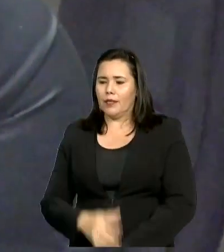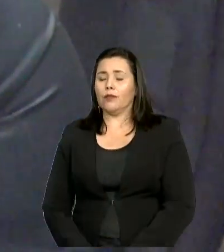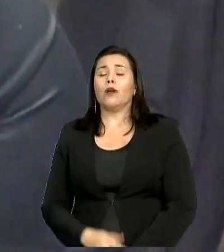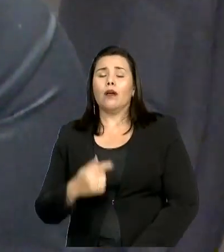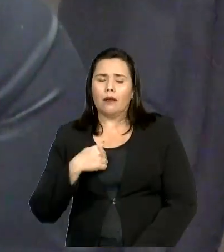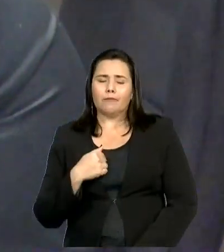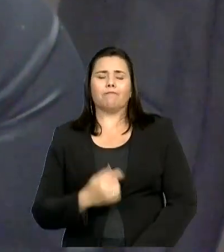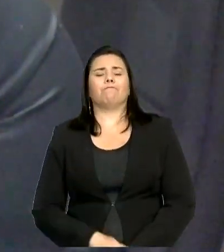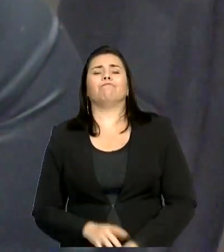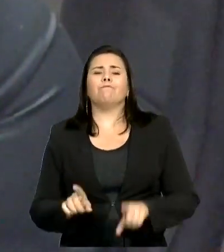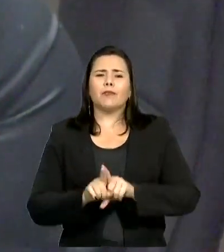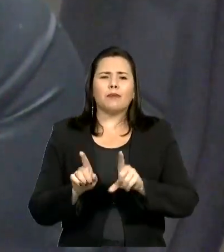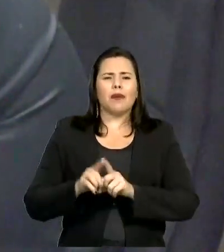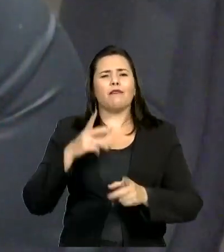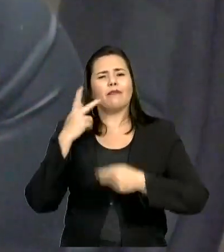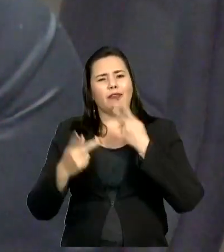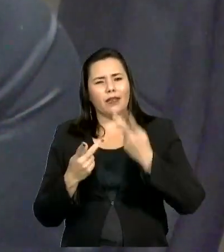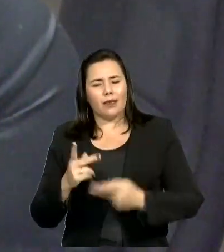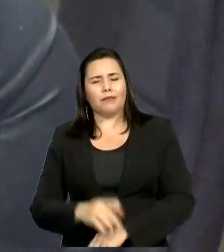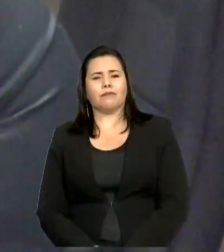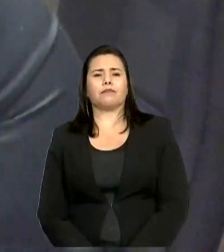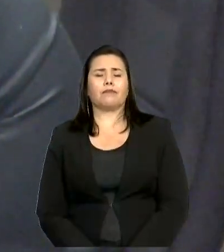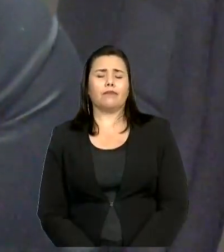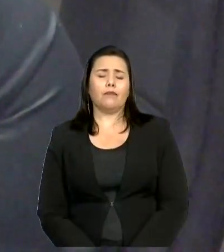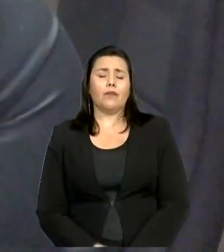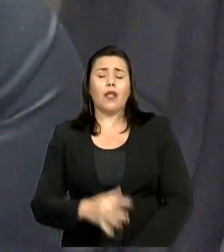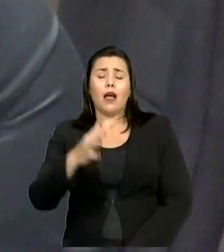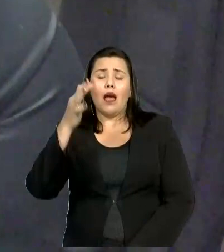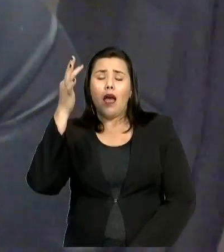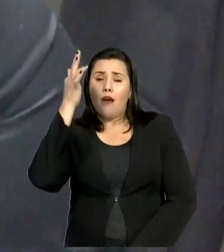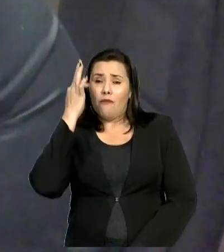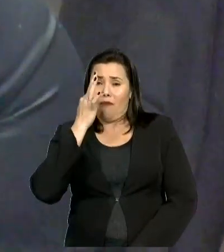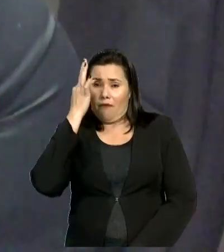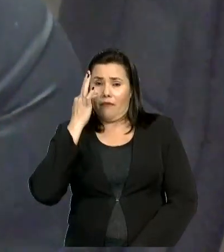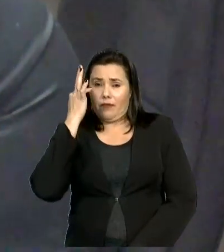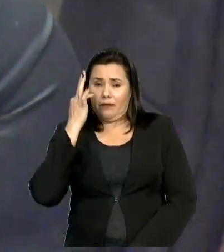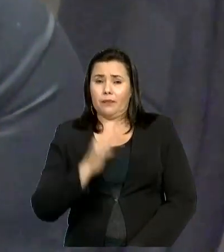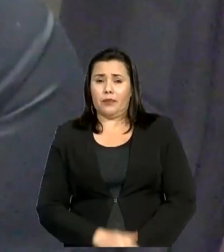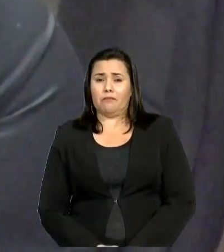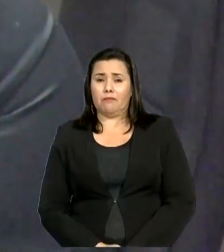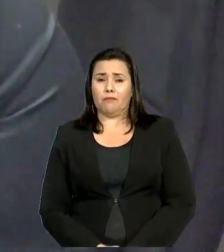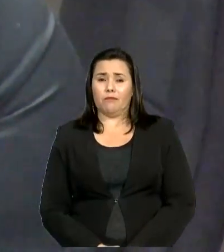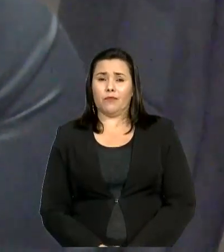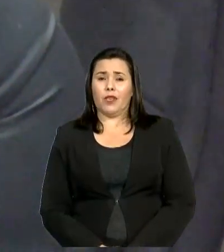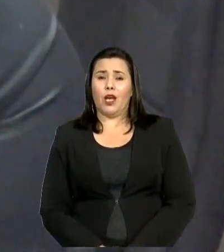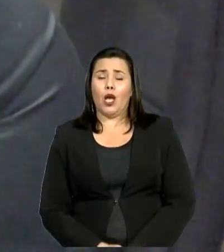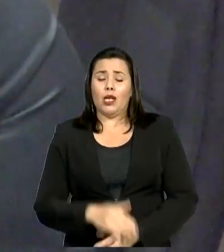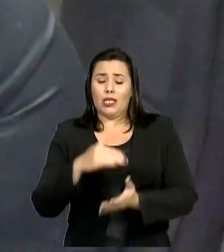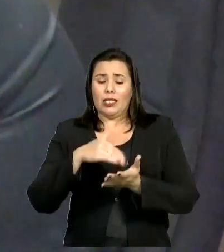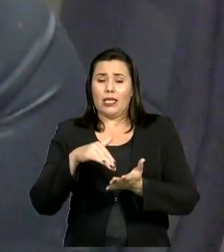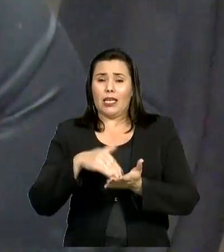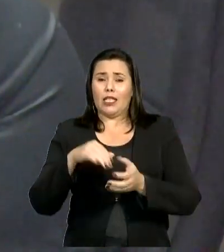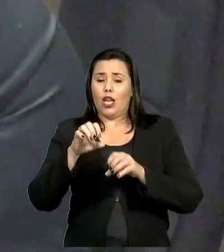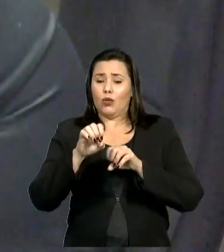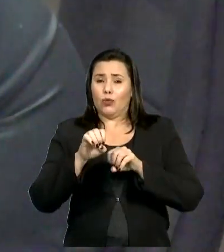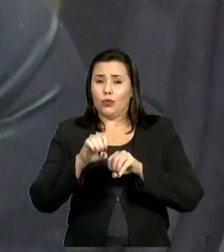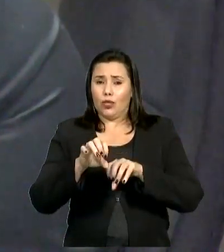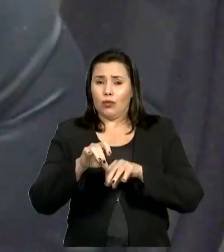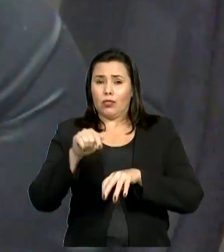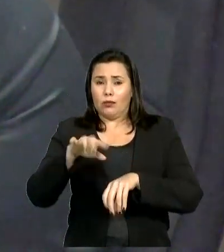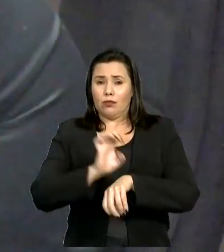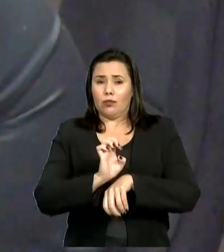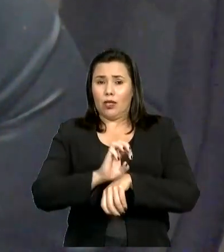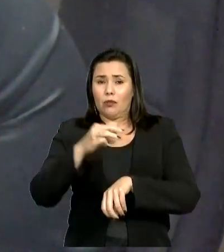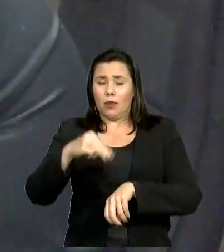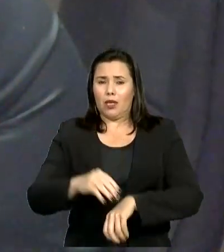Felipe Camarão, secretário de Estado da Educação, o secretário mais longevo de educação que já tivemos no nosso estado, e que